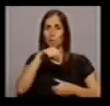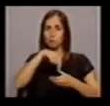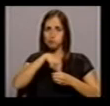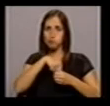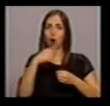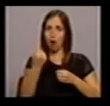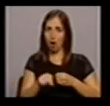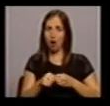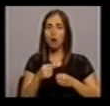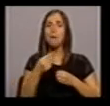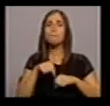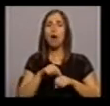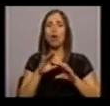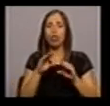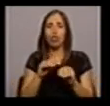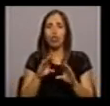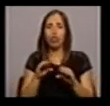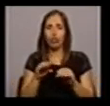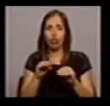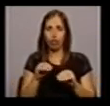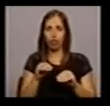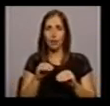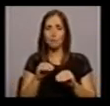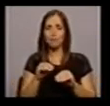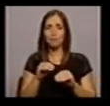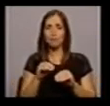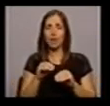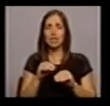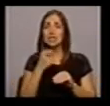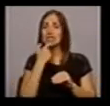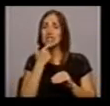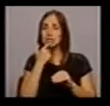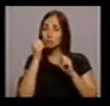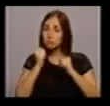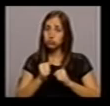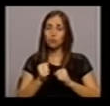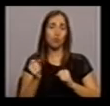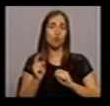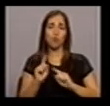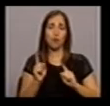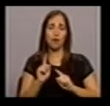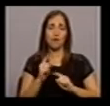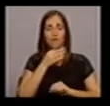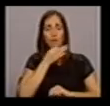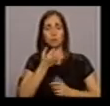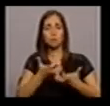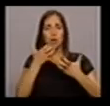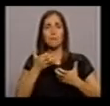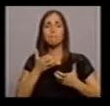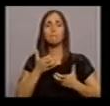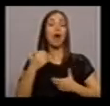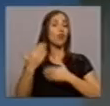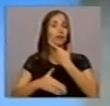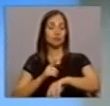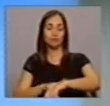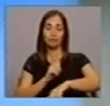núcleo fofinho. Não é propriamente um núcleo perfeitamente rochoso. Estamos a falar de planetas gasosos, não é? Mais essencialmente. Olha, e avançando, estamos a chegar ao